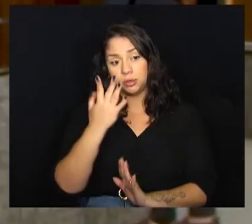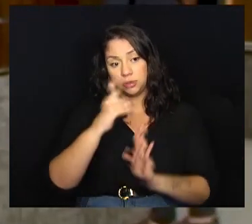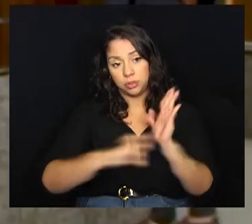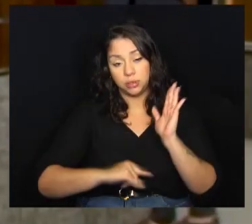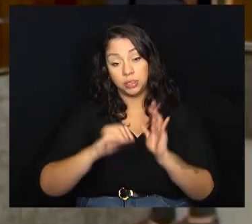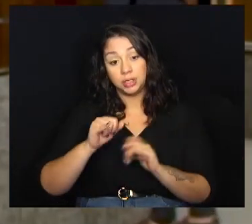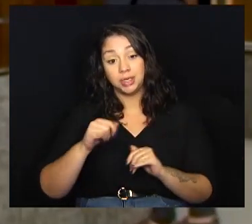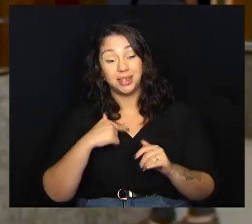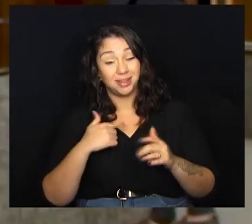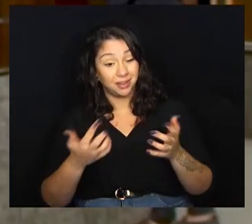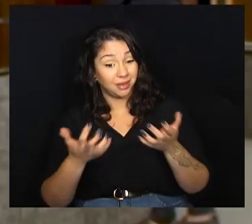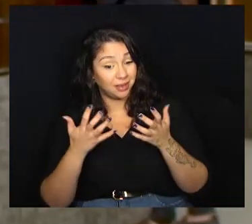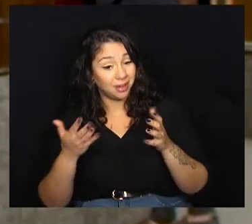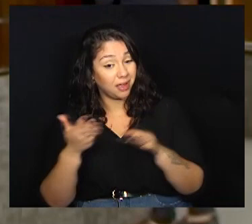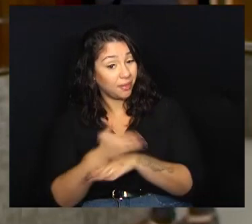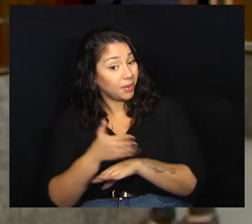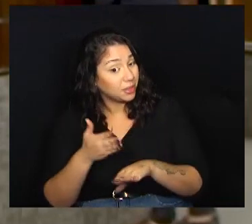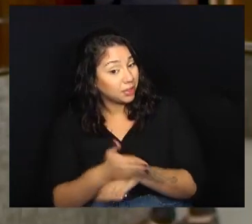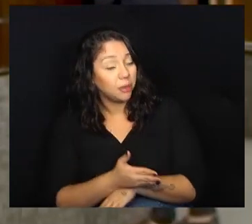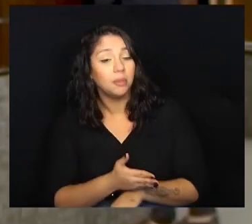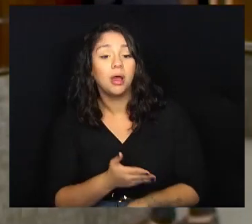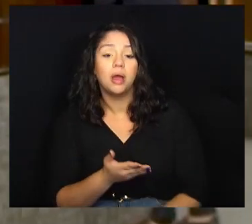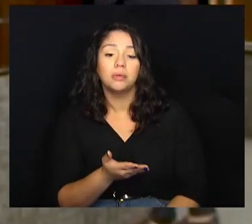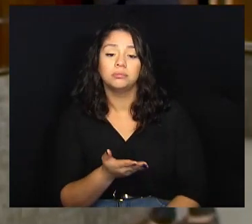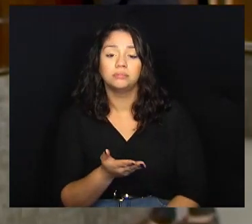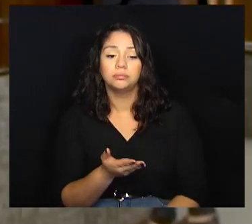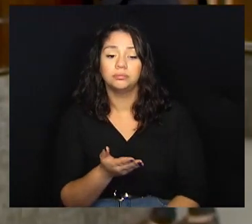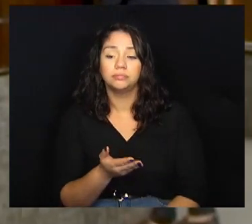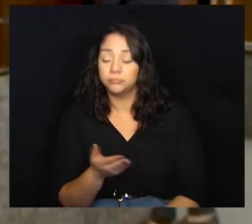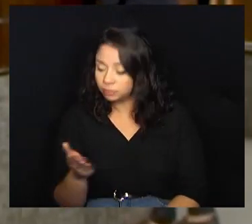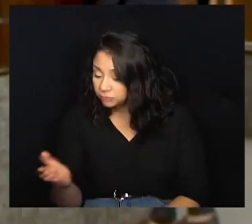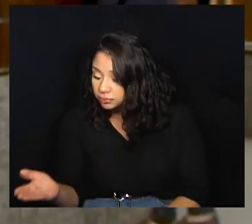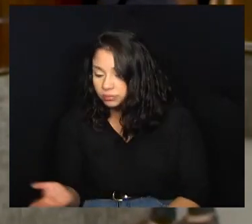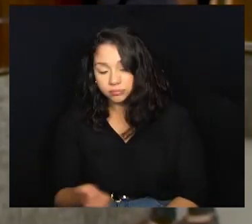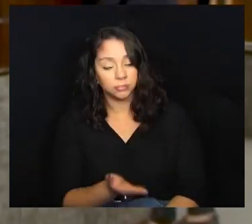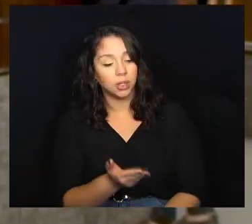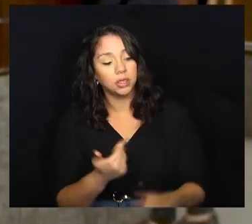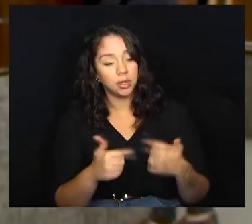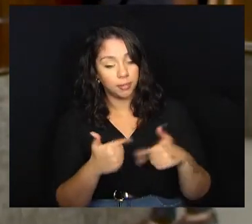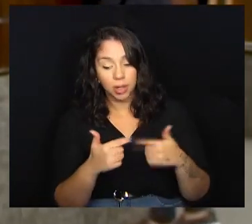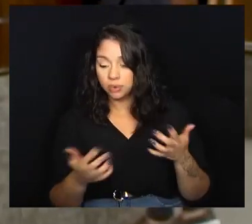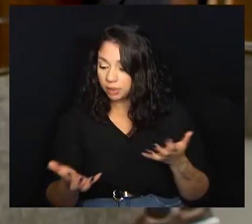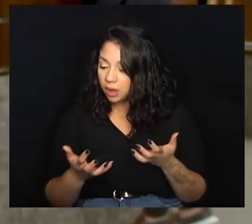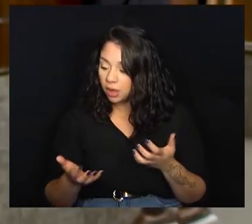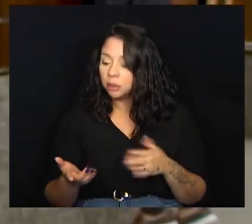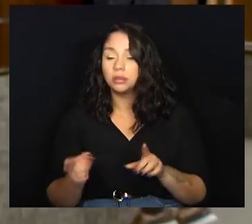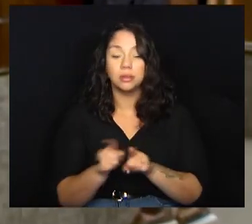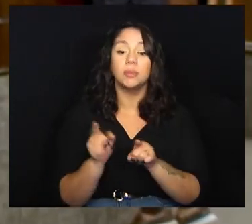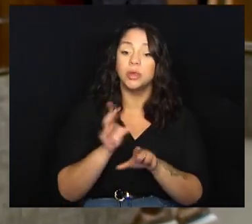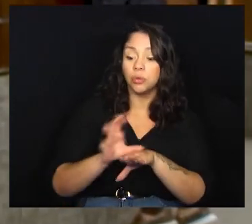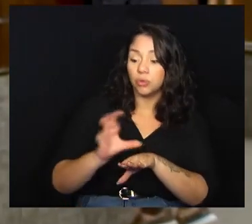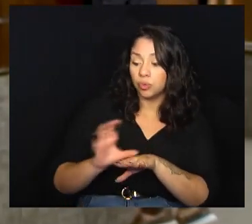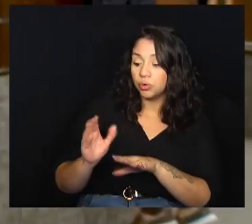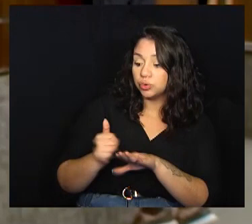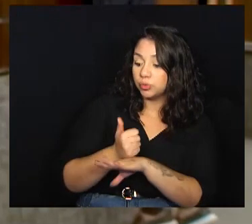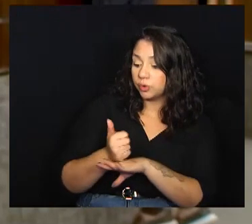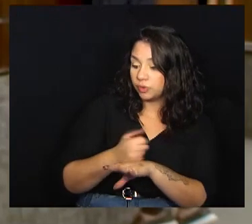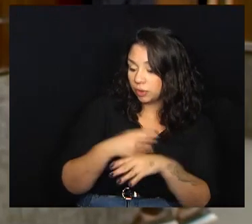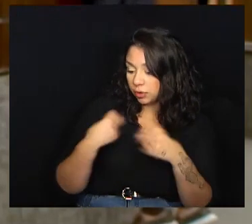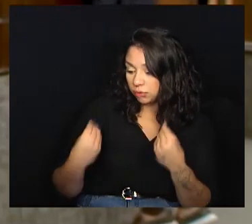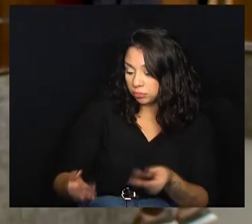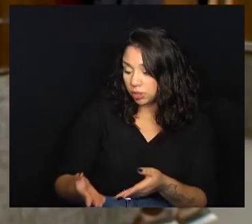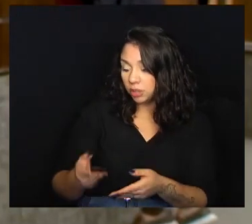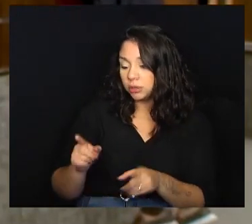quer participar se ele quer ter um emprego, dá um curso profissionalizante para ele, a questão